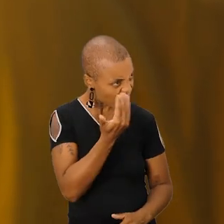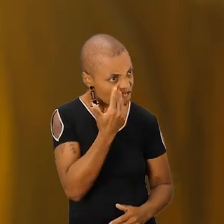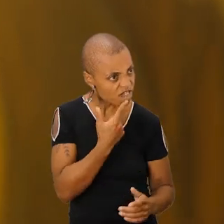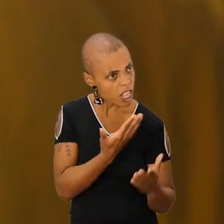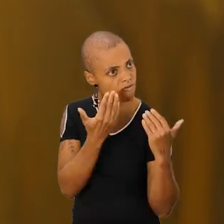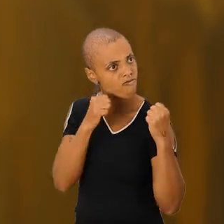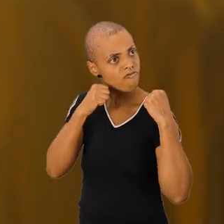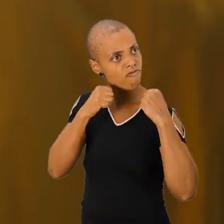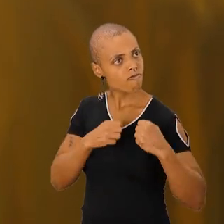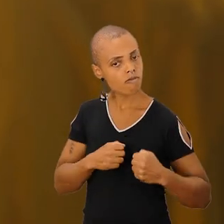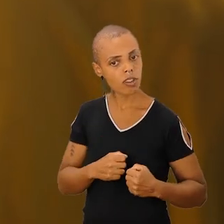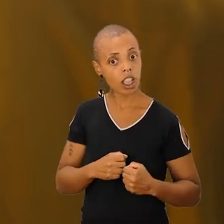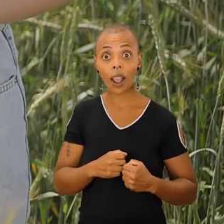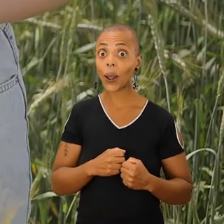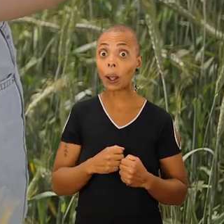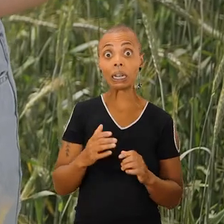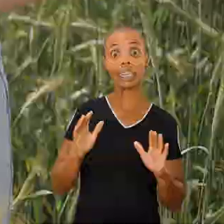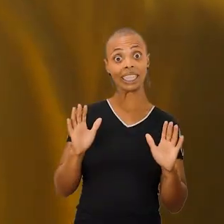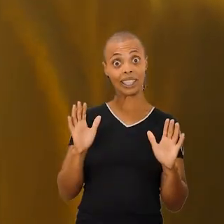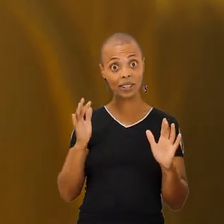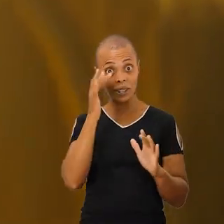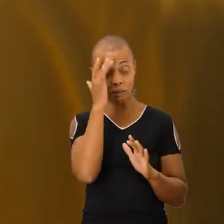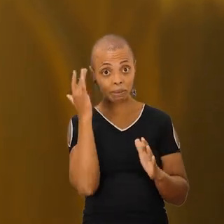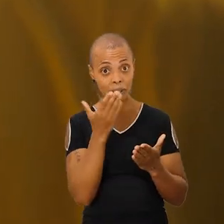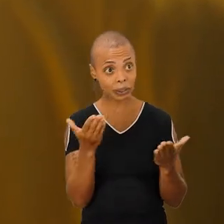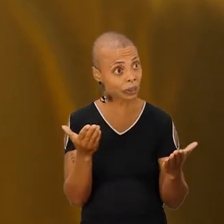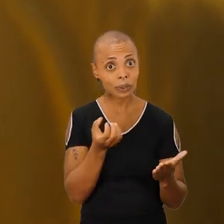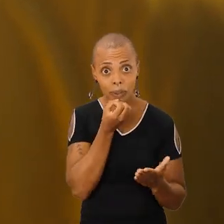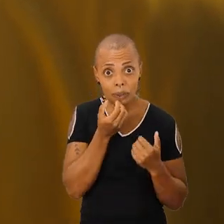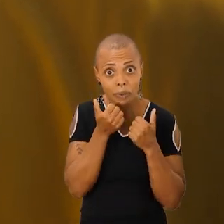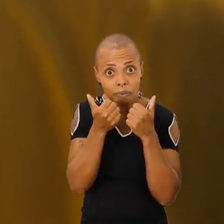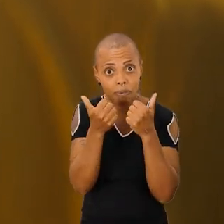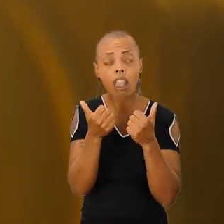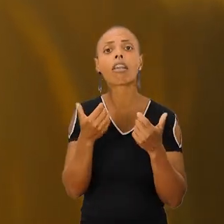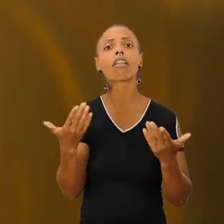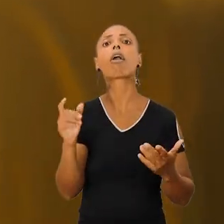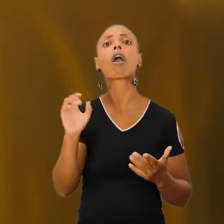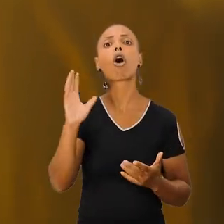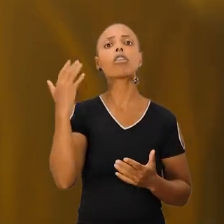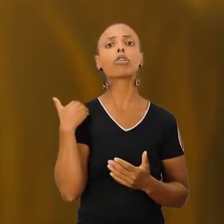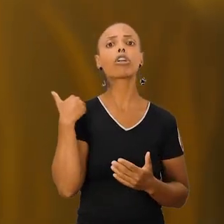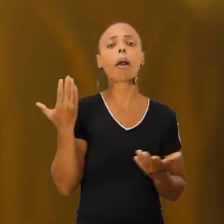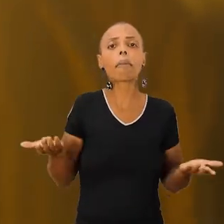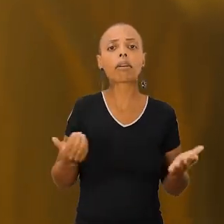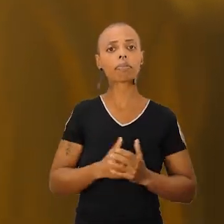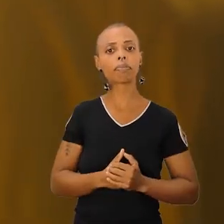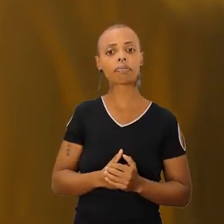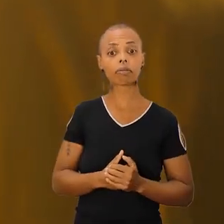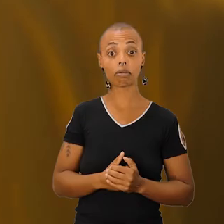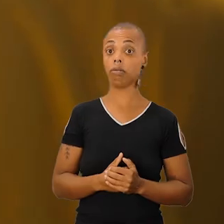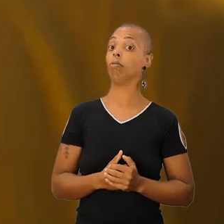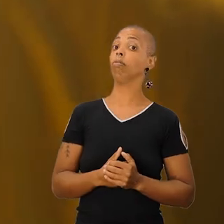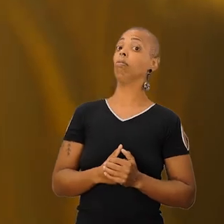Mosquitinho sem vergonha! Vem aqui pra você ver, hein? Opa! E aí, pessoal, tudo bom? E aí, meus queridos, o que tá